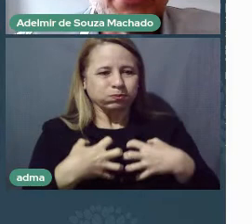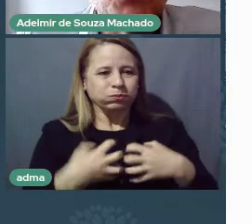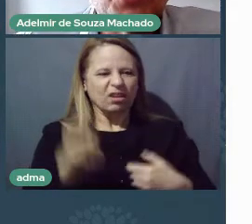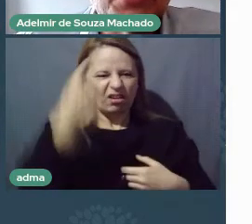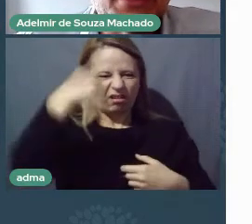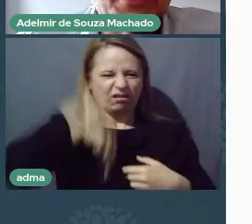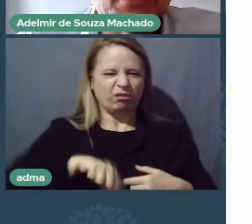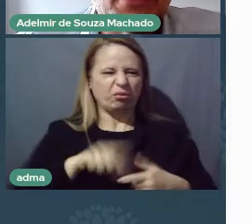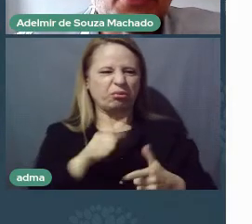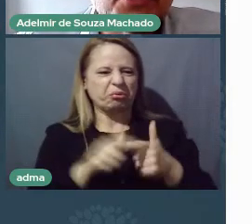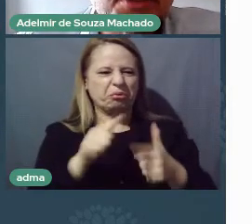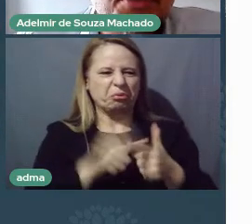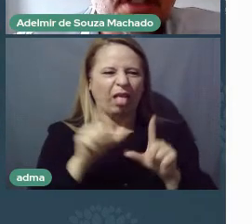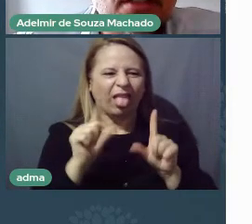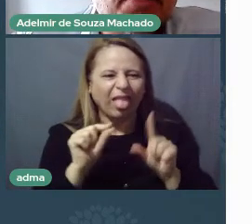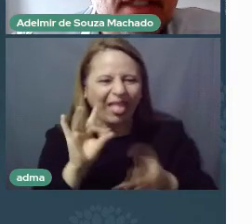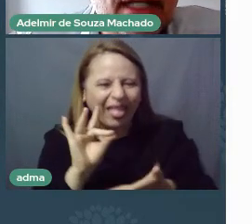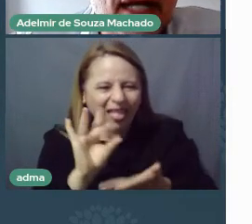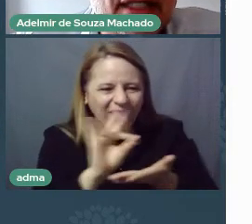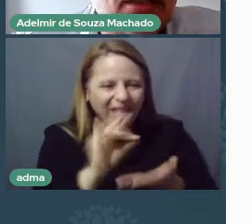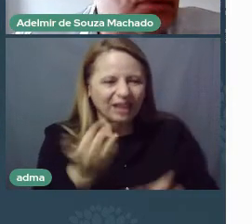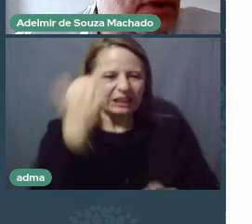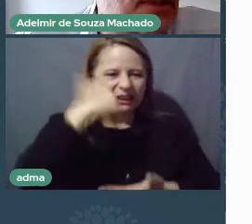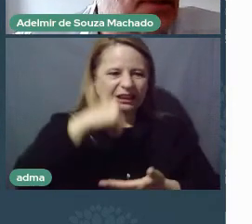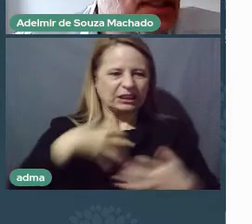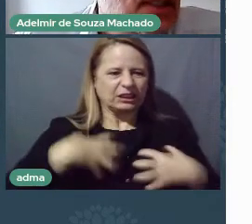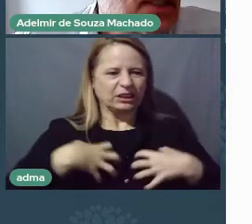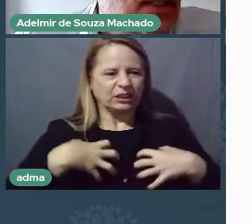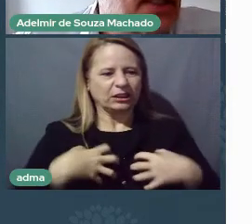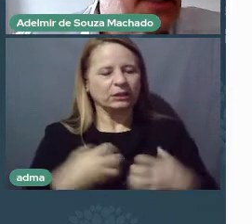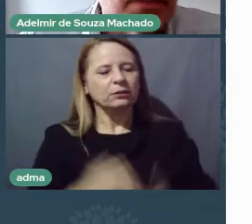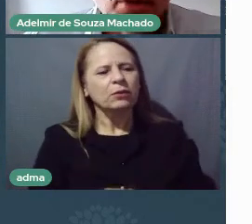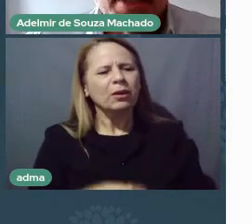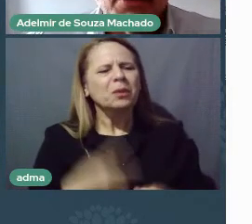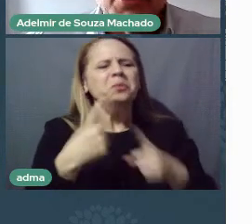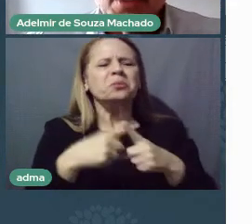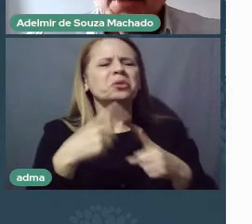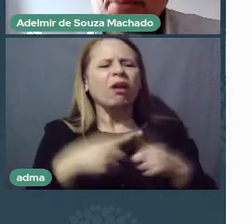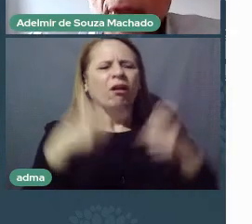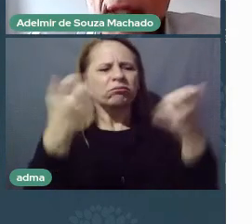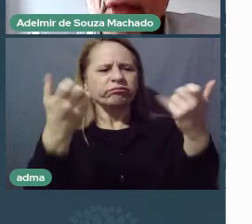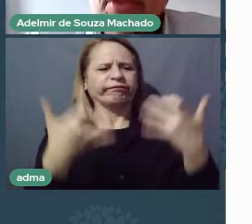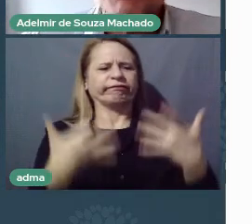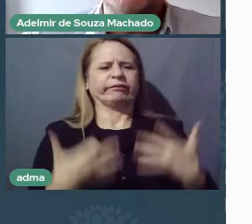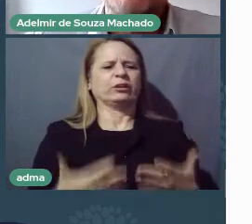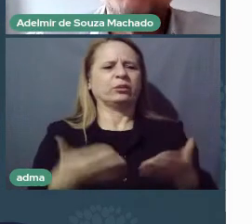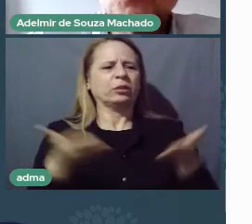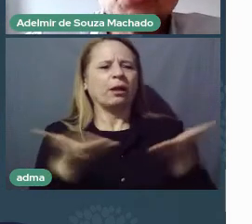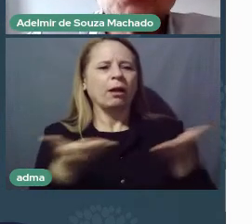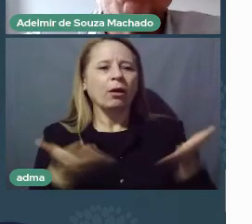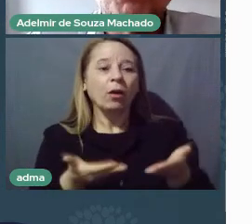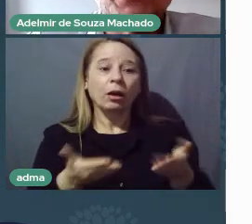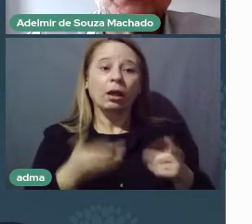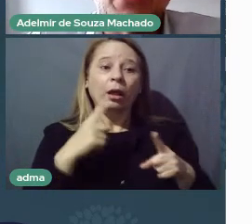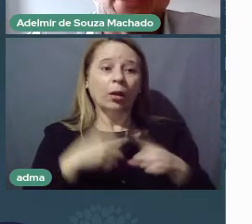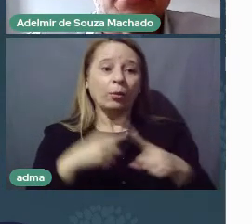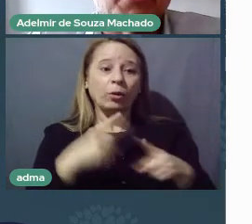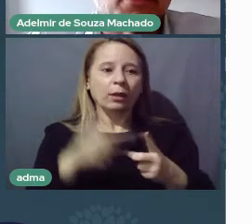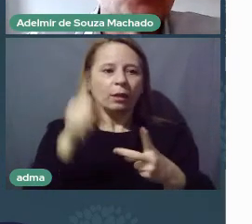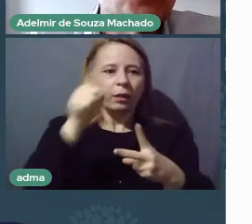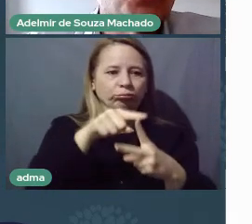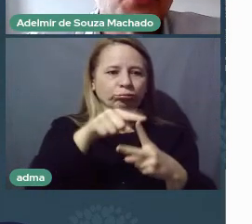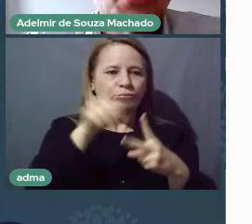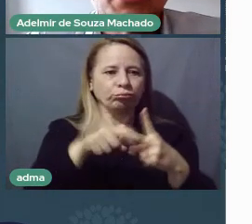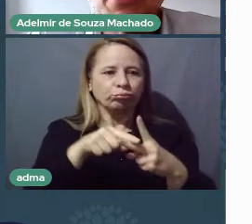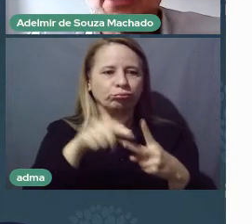Ora, por que eu tive que explicar isso aqui nesse momento? Porque eu tenho, então, dois componentes na